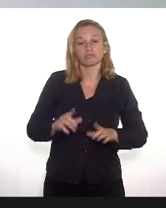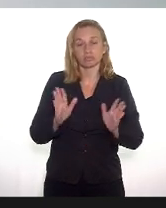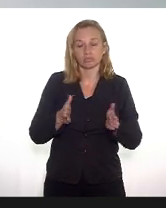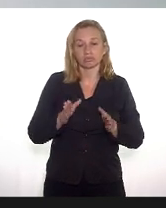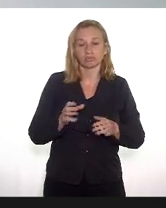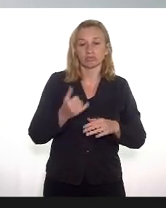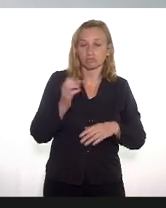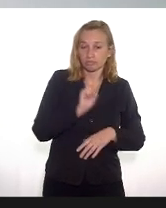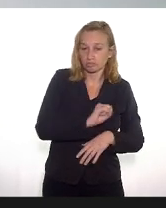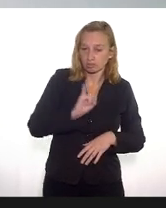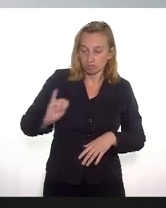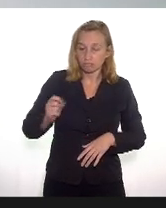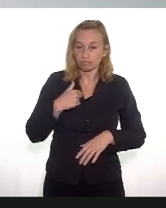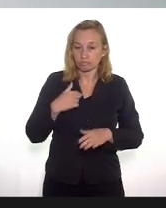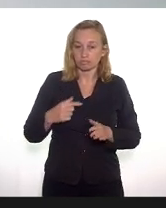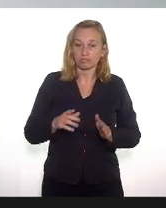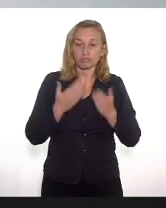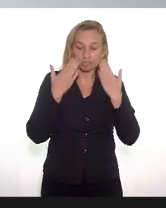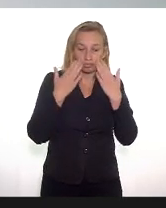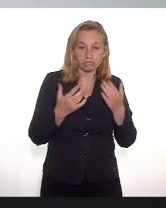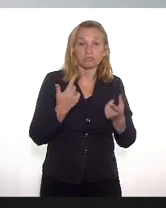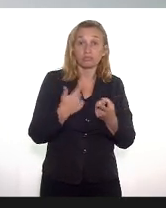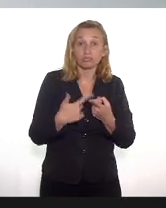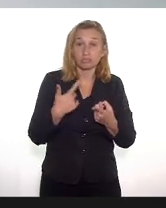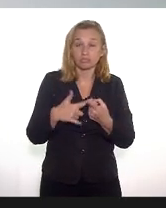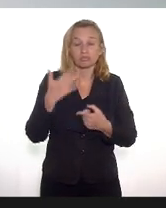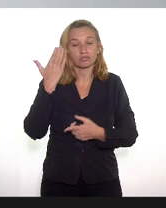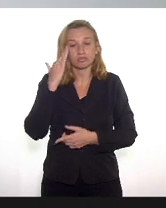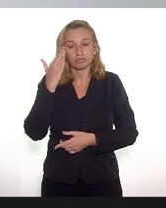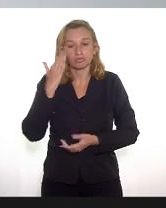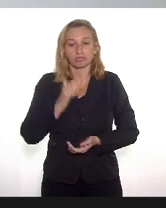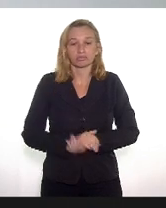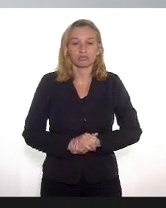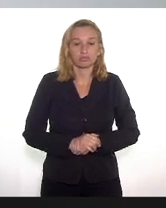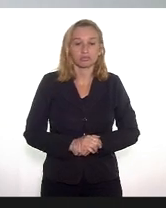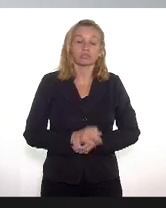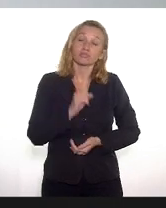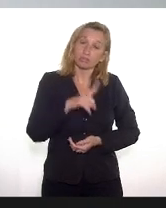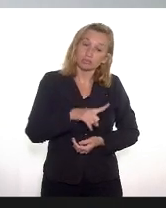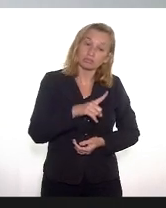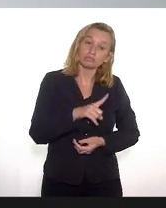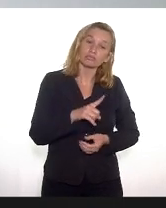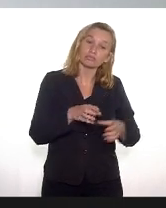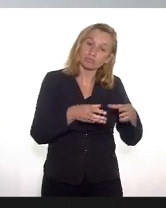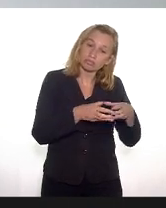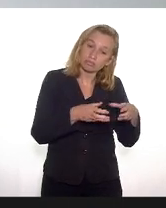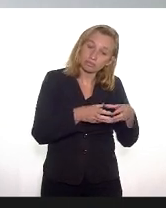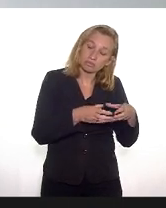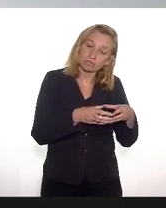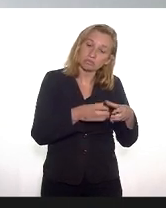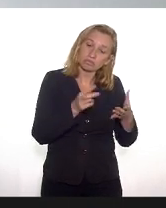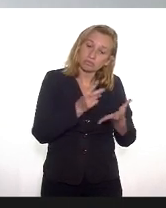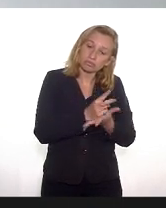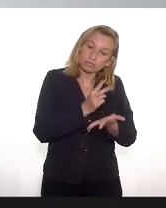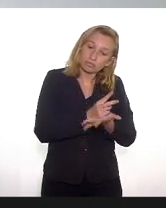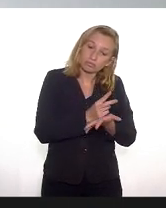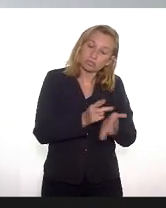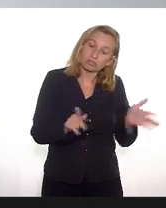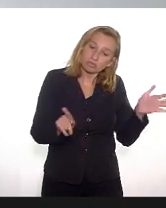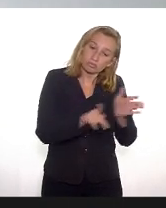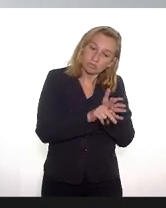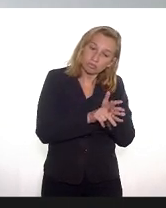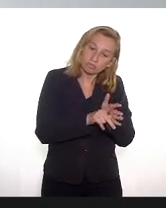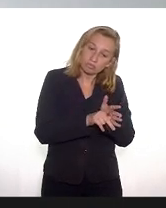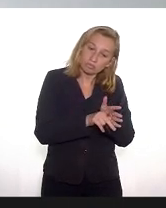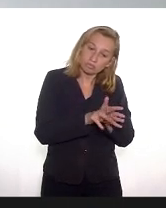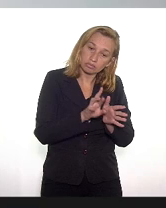dos tutores, eu apresentei porque entendo que é uma categoria que, apesar de fazer parte